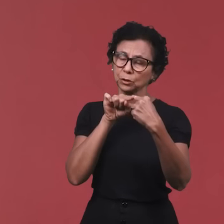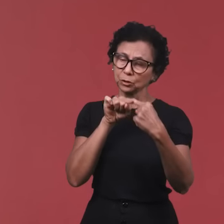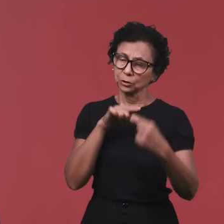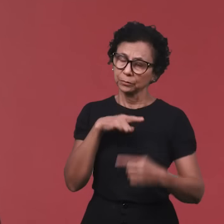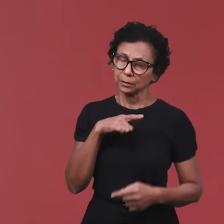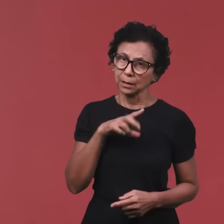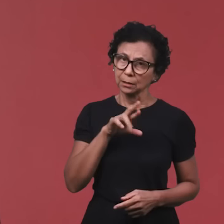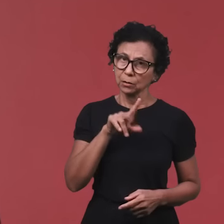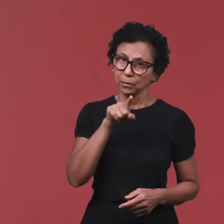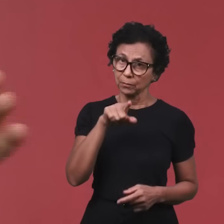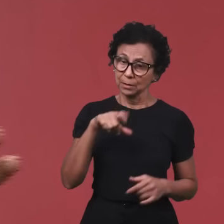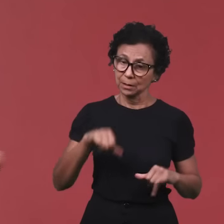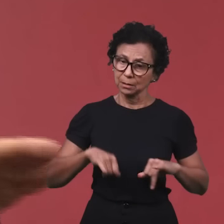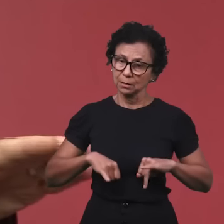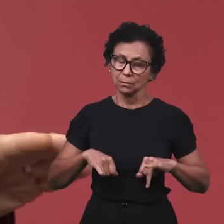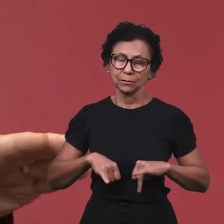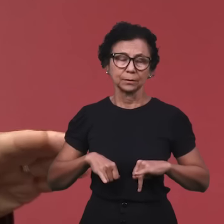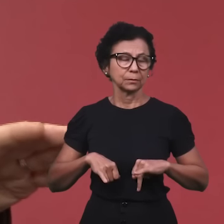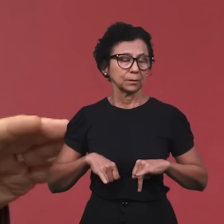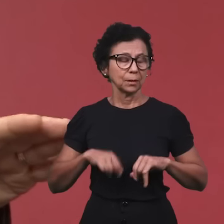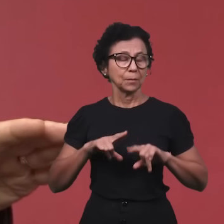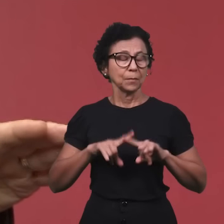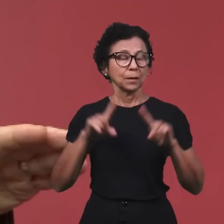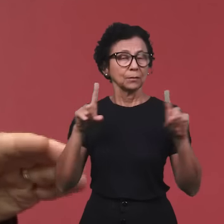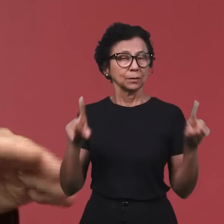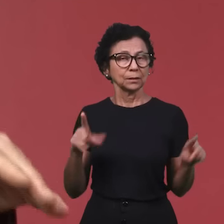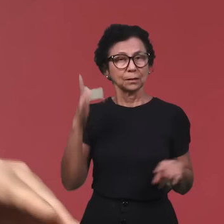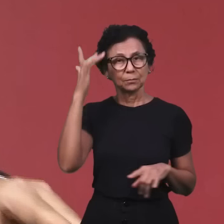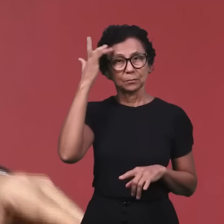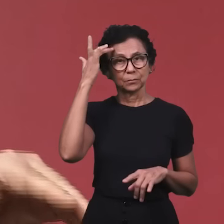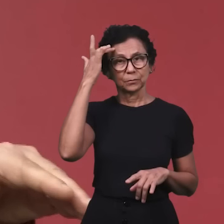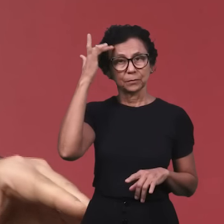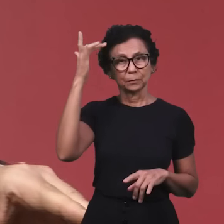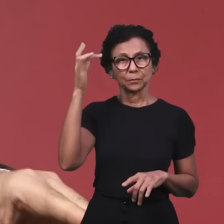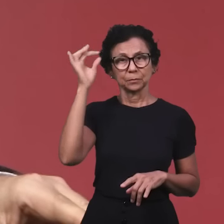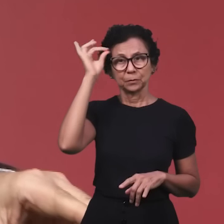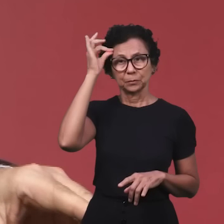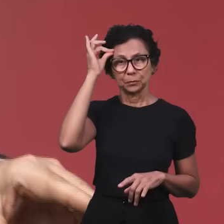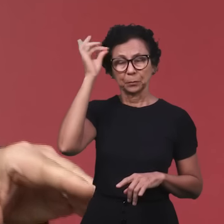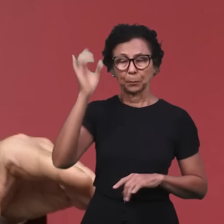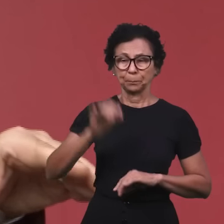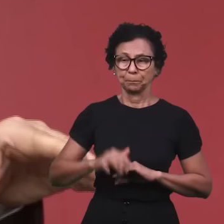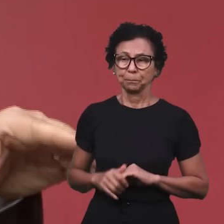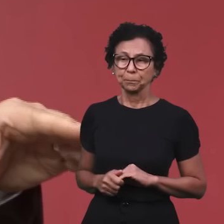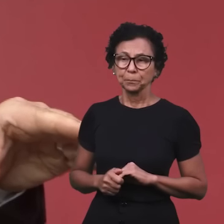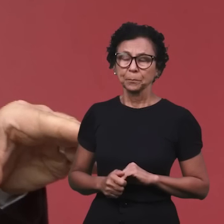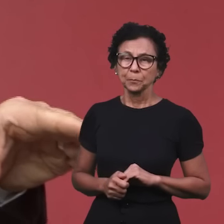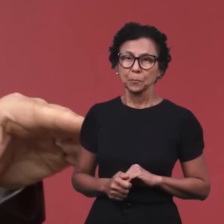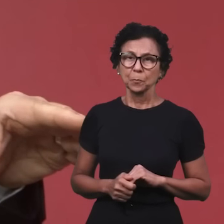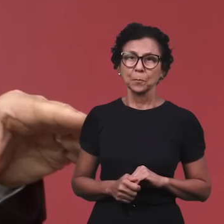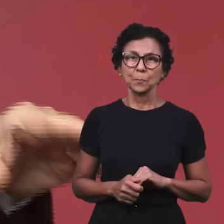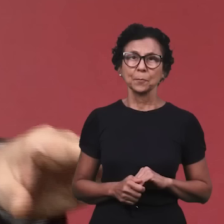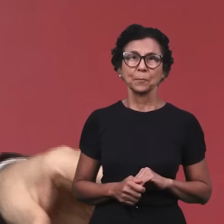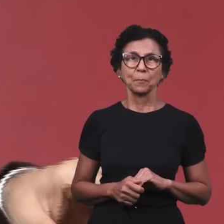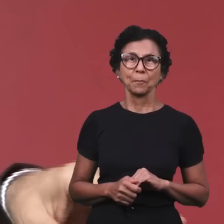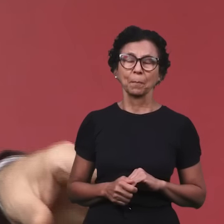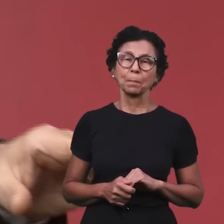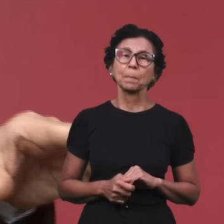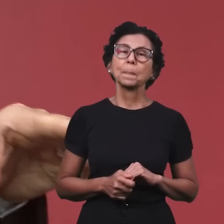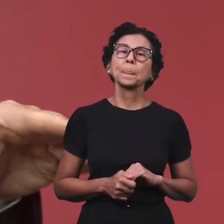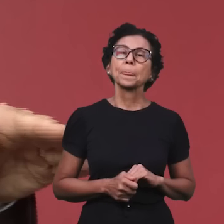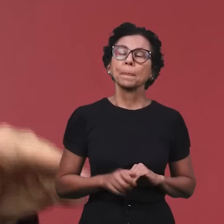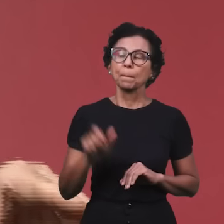sofrer, é te fazer alcançar aquilo que você não alcançou ainda. Então, Jó, ele viu o seguinte, ele era um homem